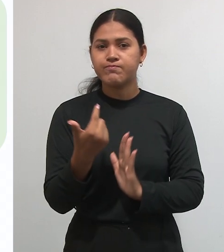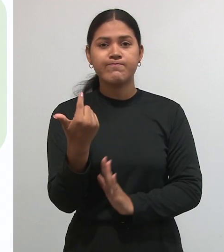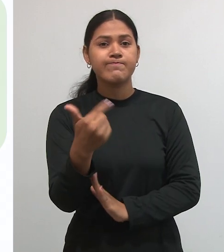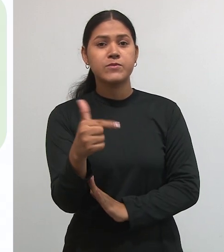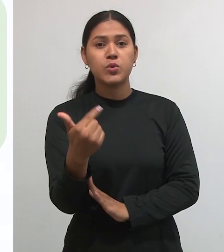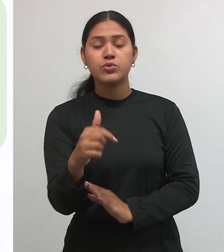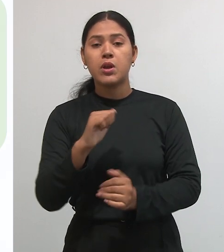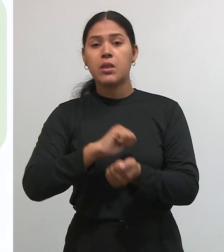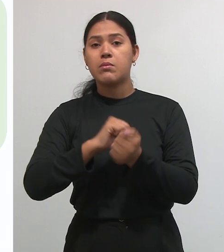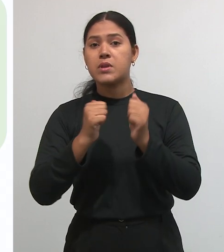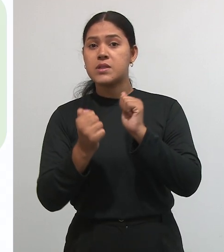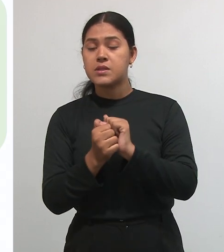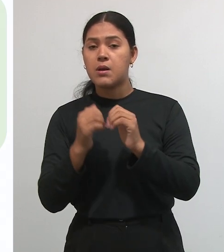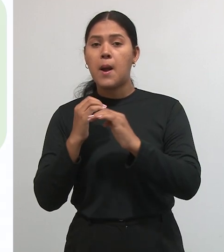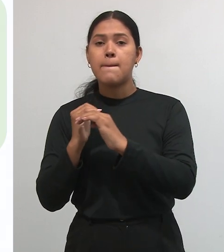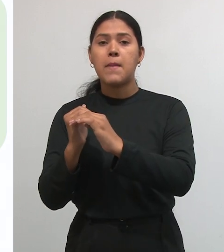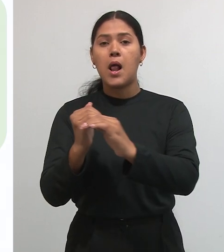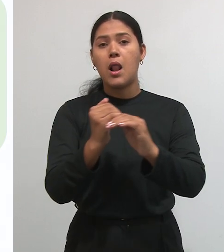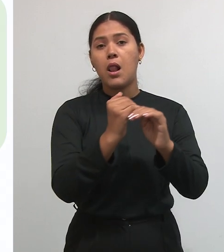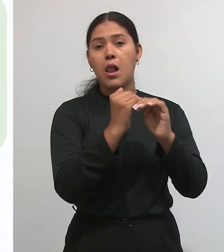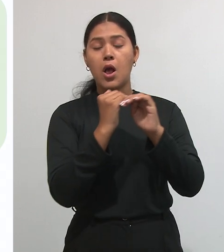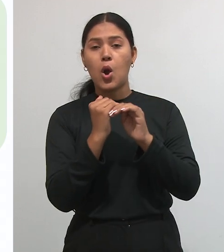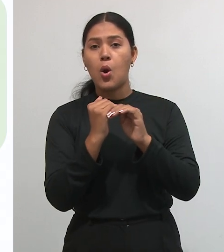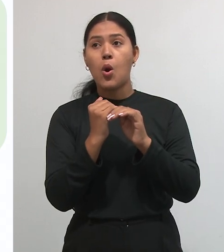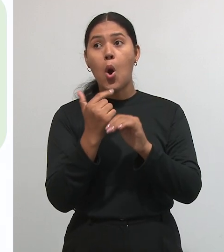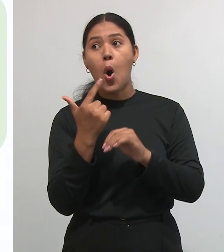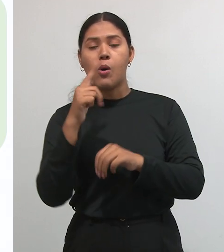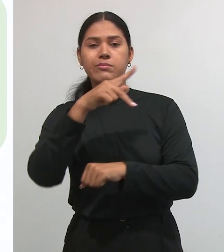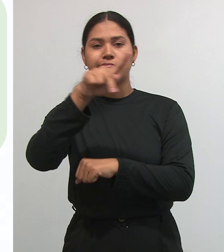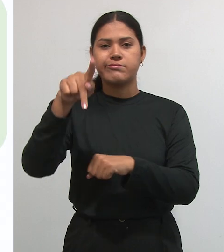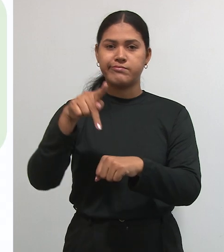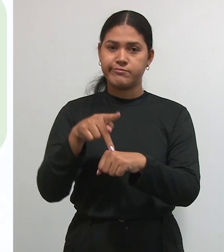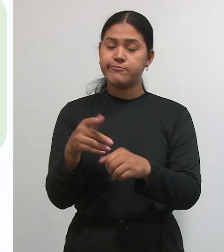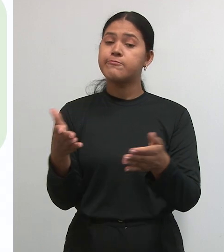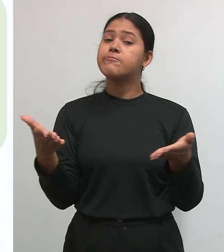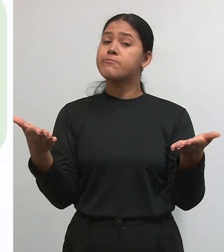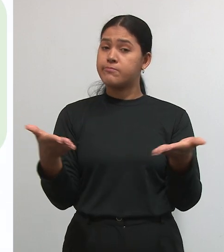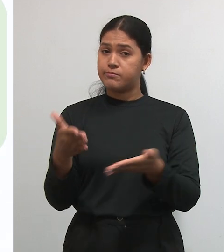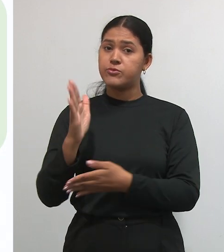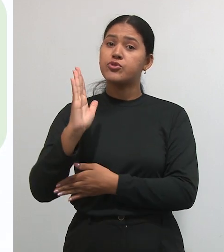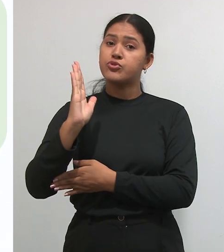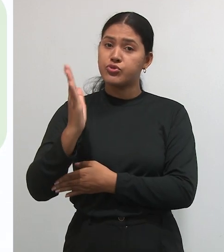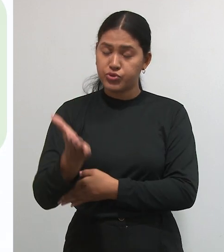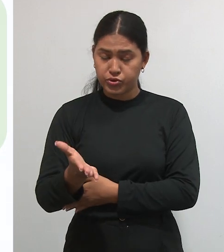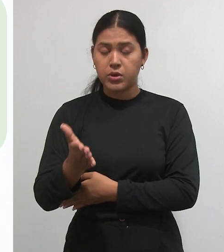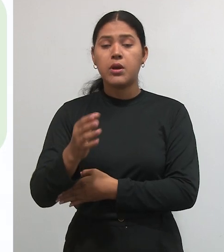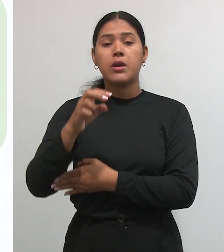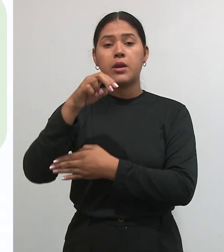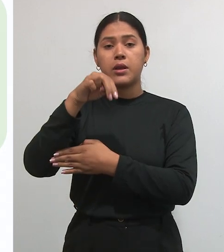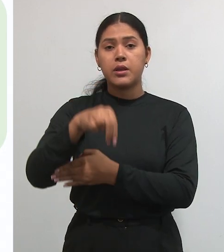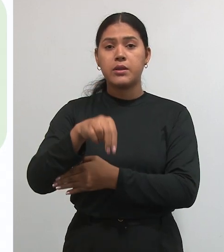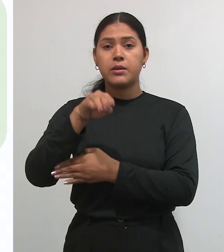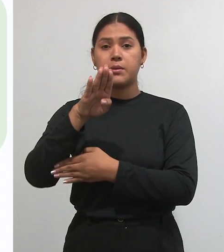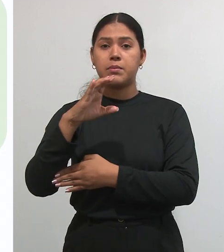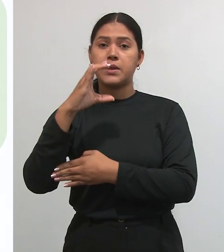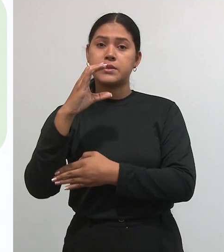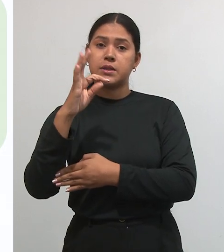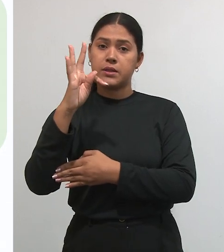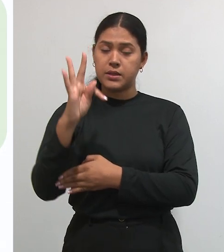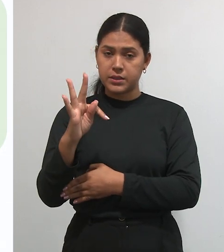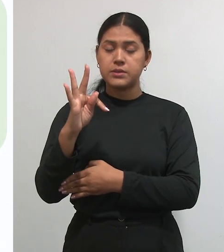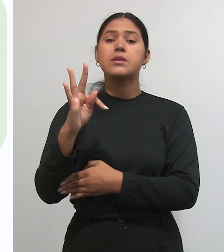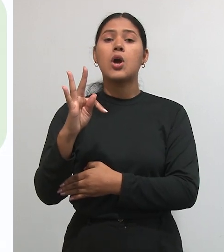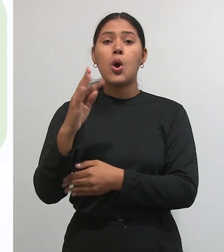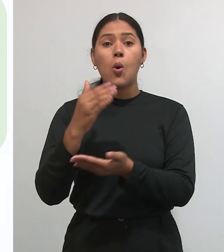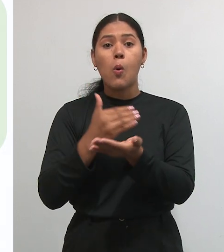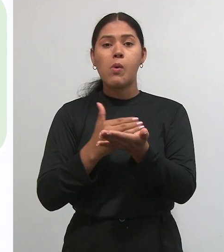um padrão quando iria comparar internacionalmente. Então, vieram aí as NBCTs, SPs e os CPCs